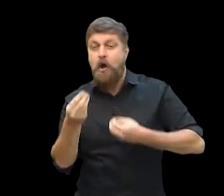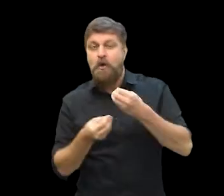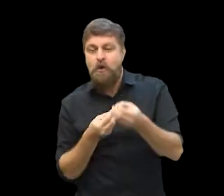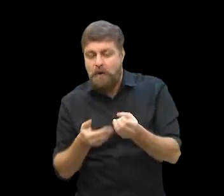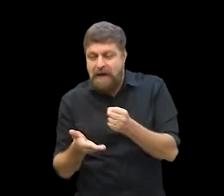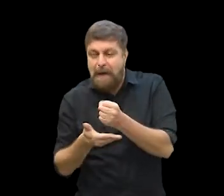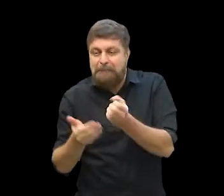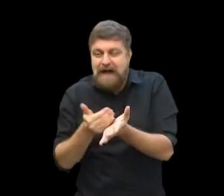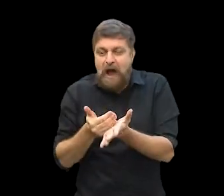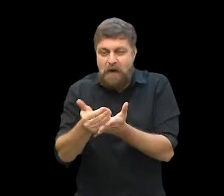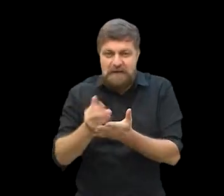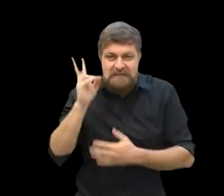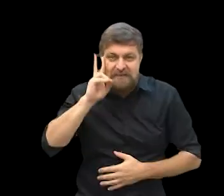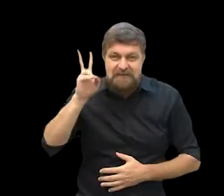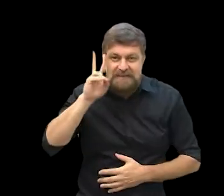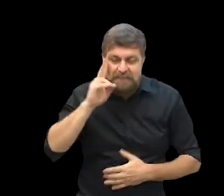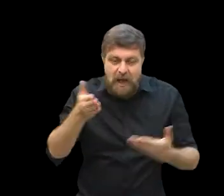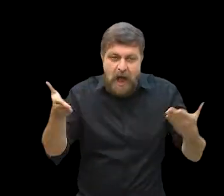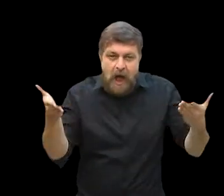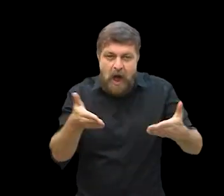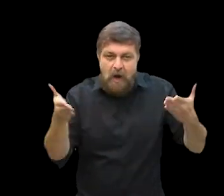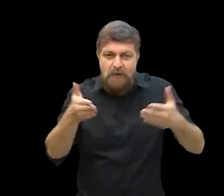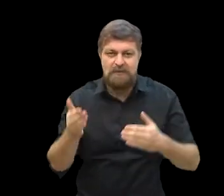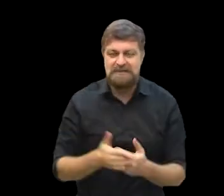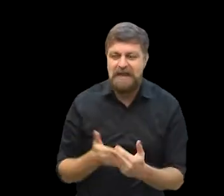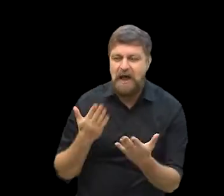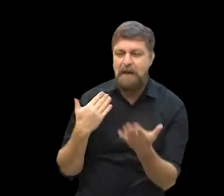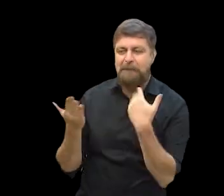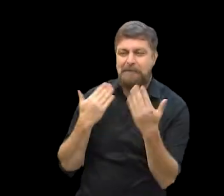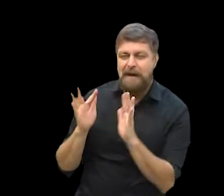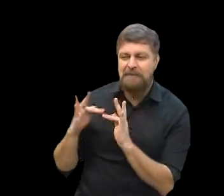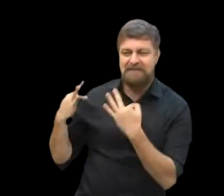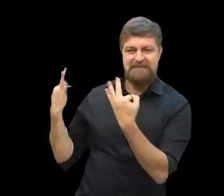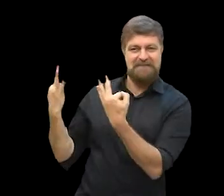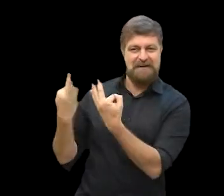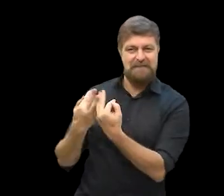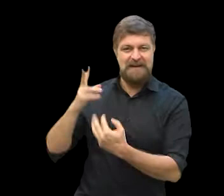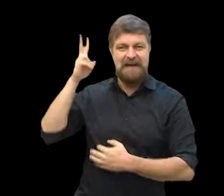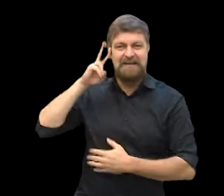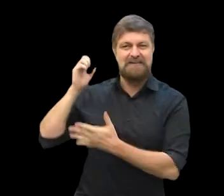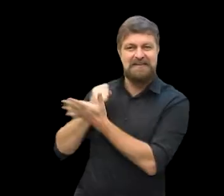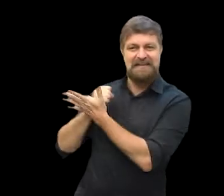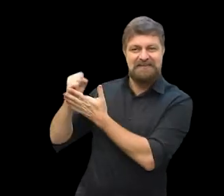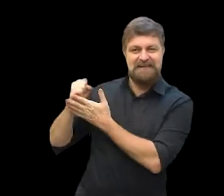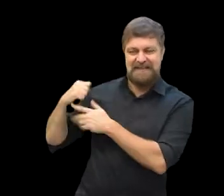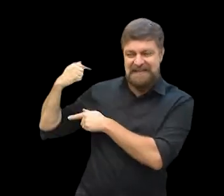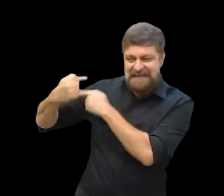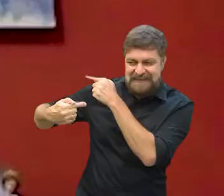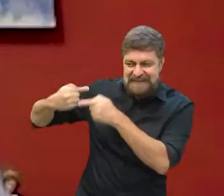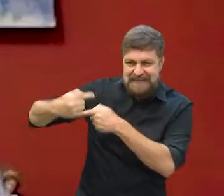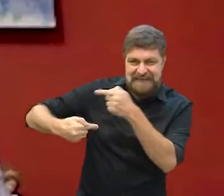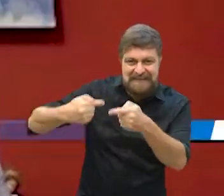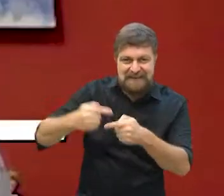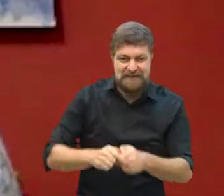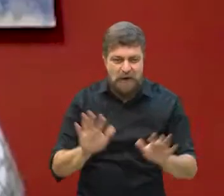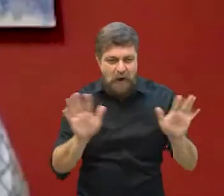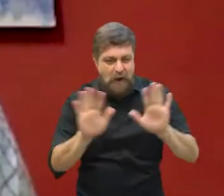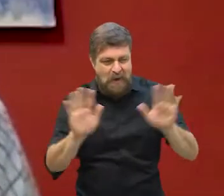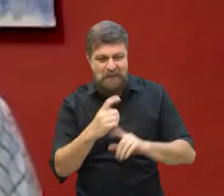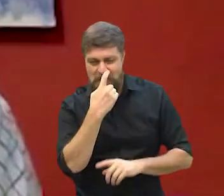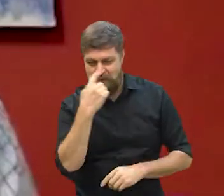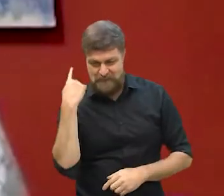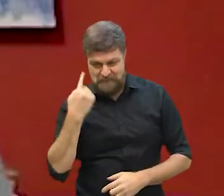Você lembra alguma coisa ou hoje é um papo de família que essa história é passada de pai para filho? Oi, Mirna.